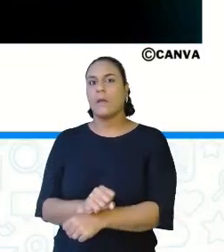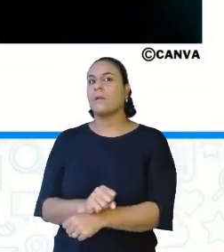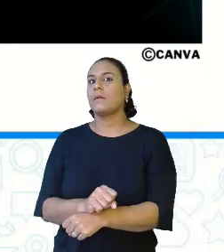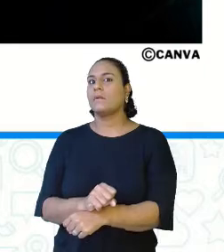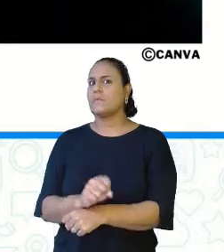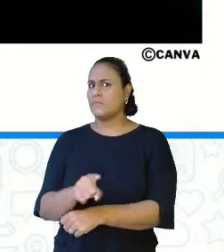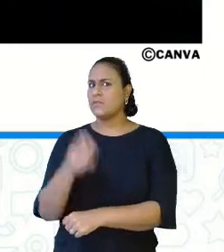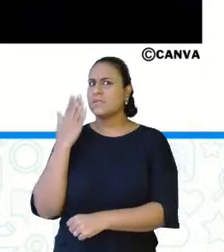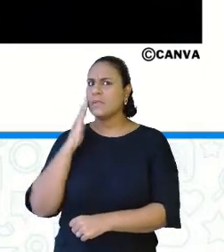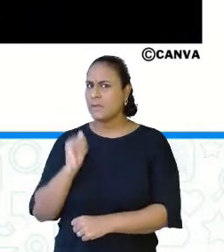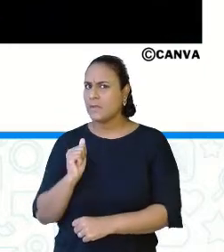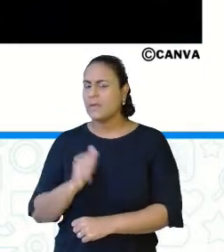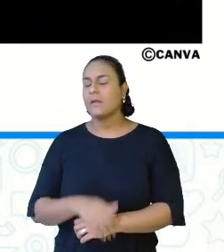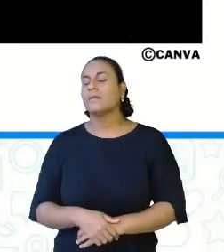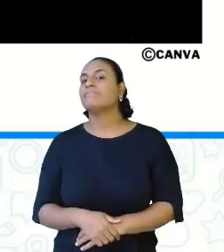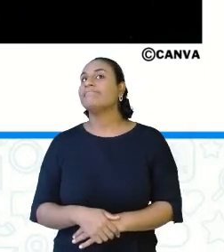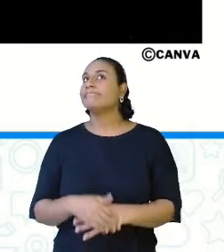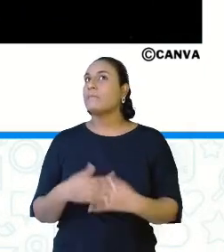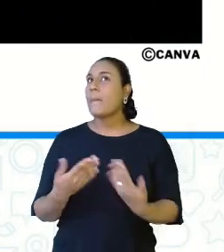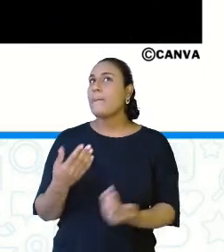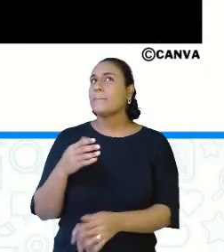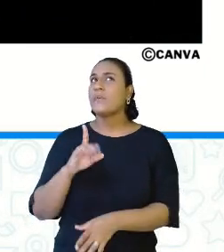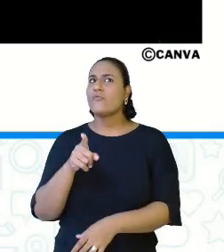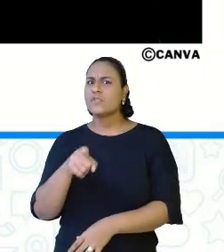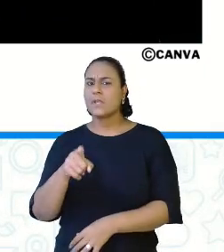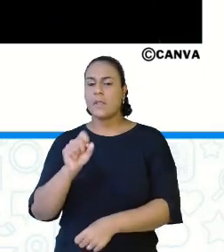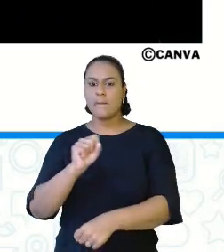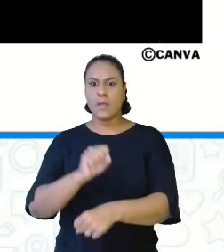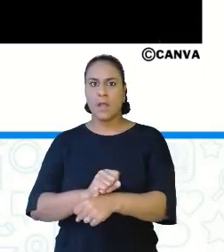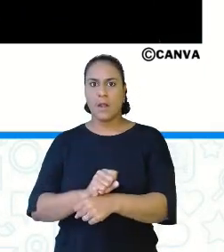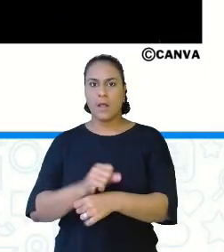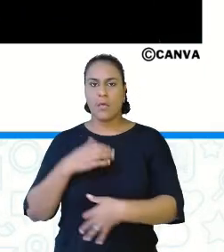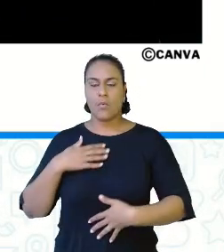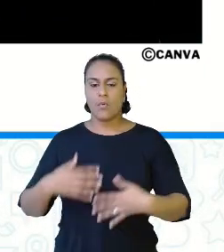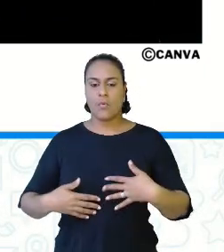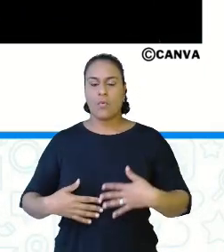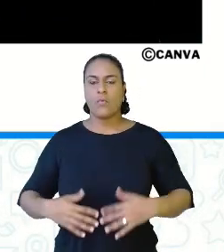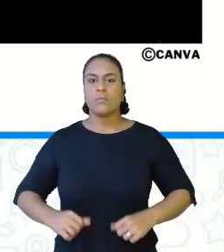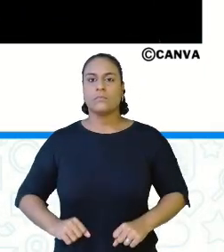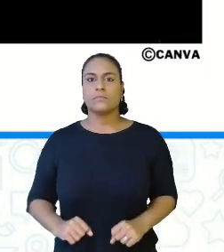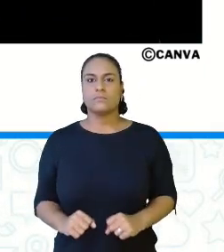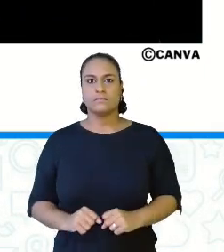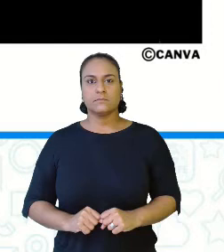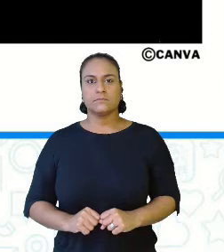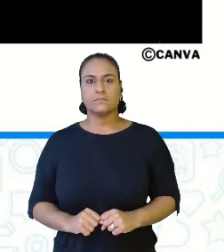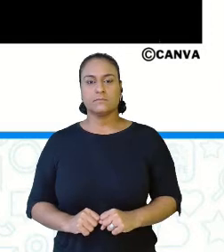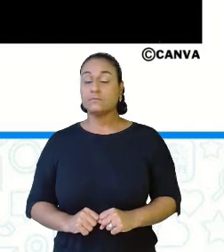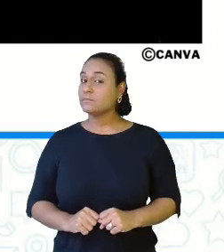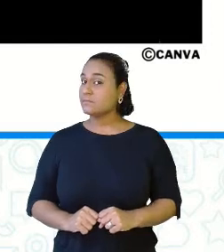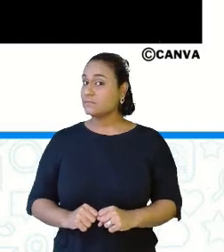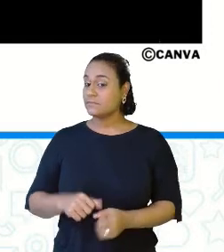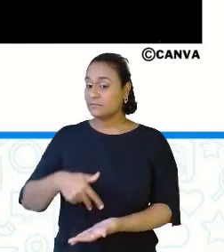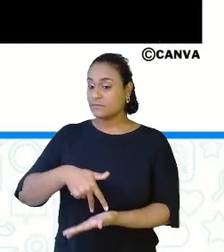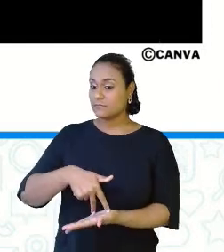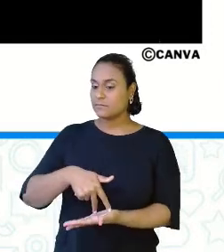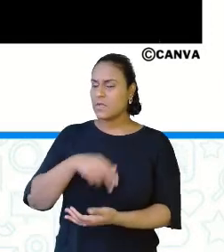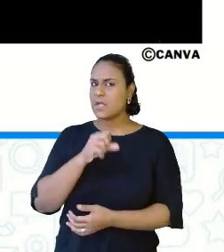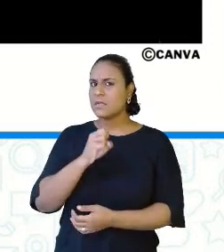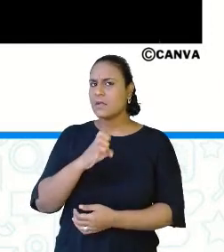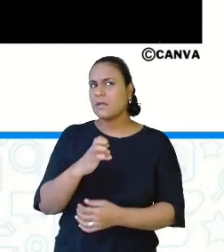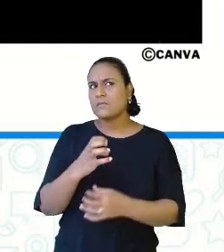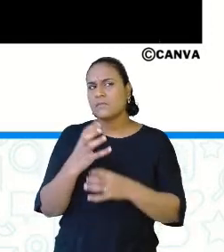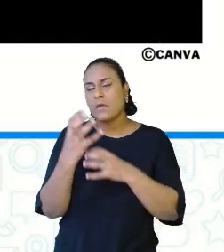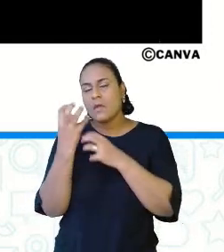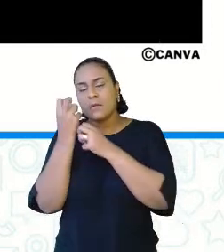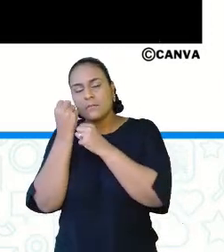Sabia disso? Mesmo que você esteja aqui paradinho no seu lugar, mesmo que você esteja dormindo,